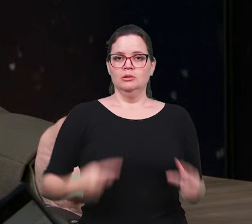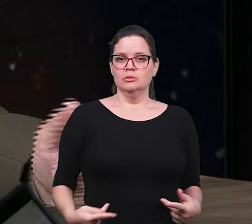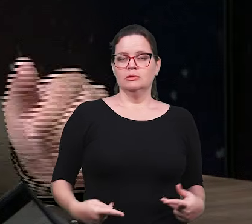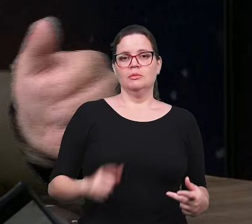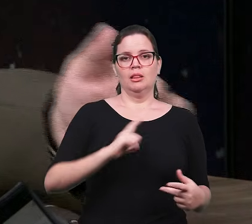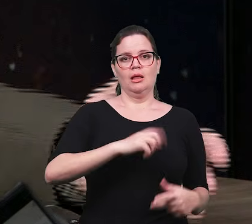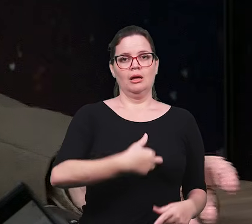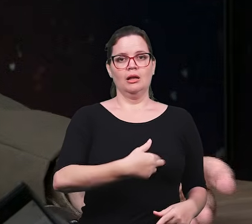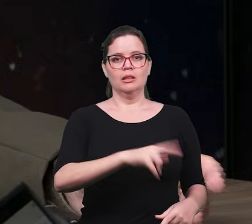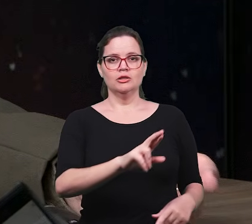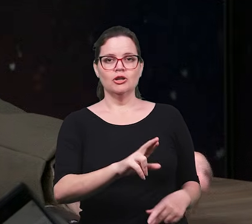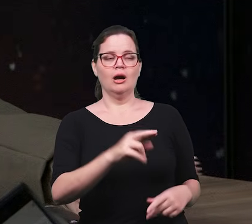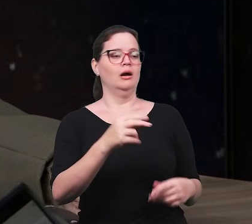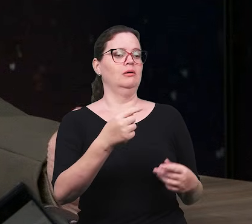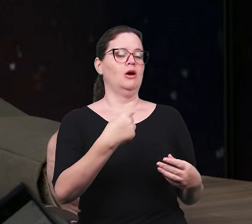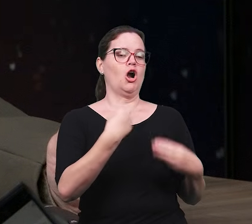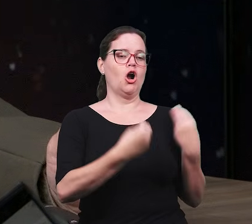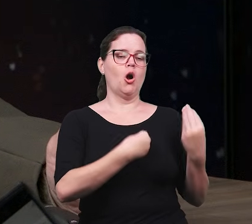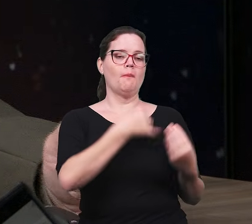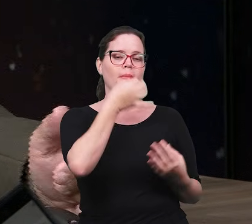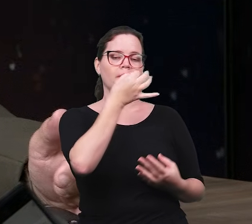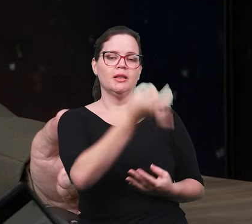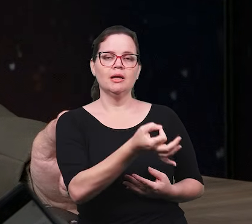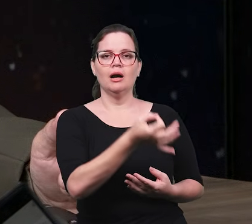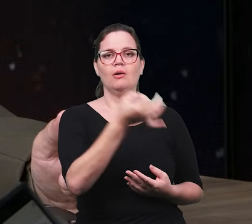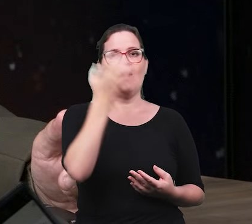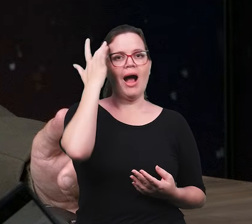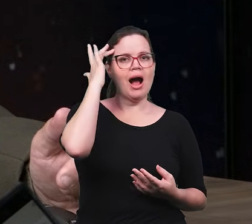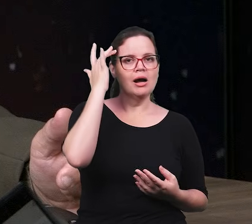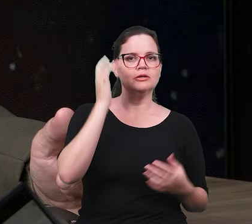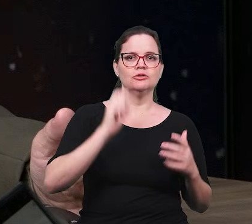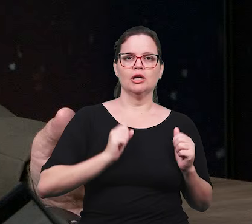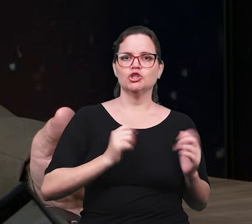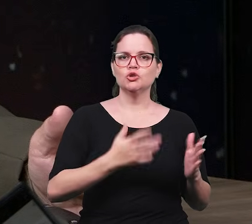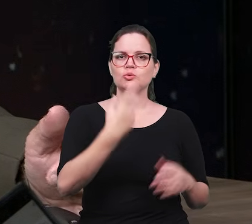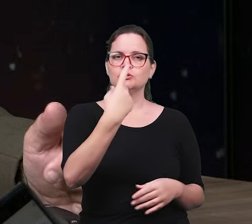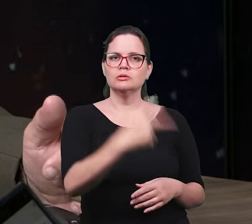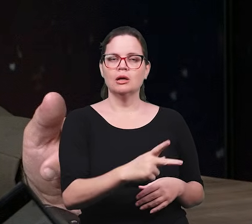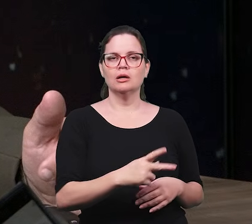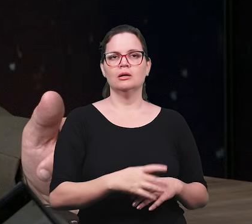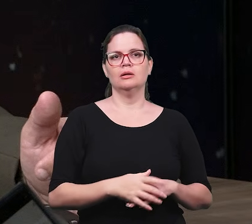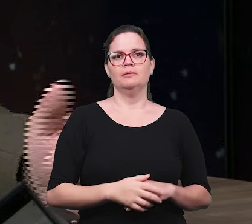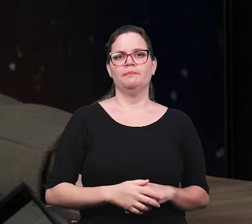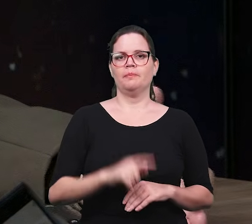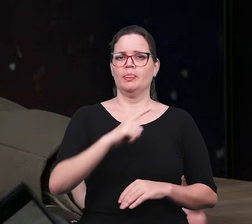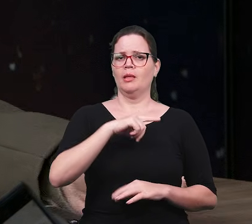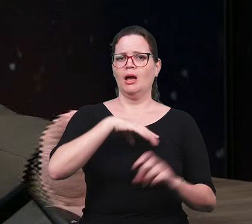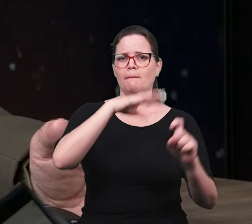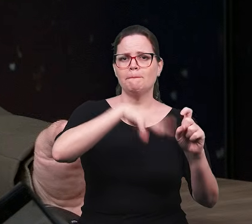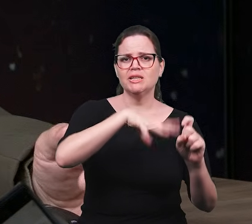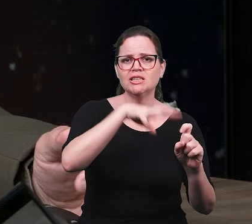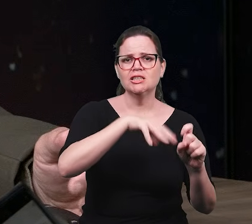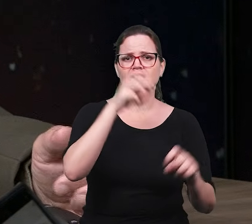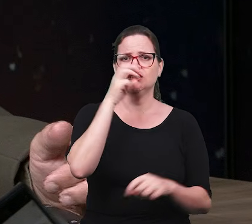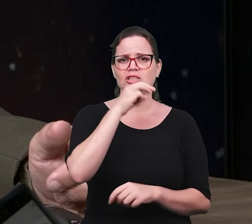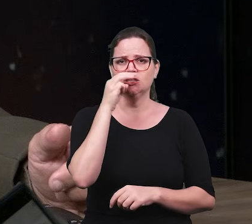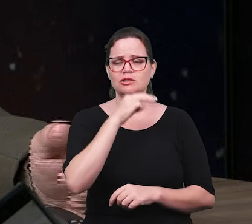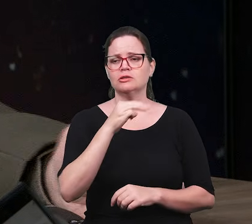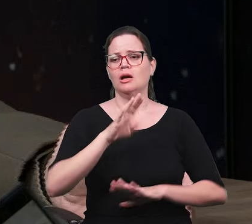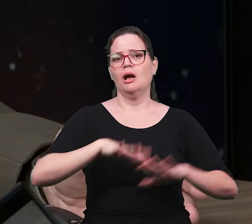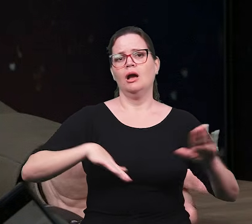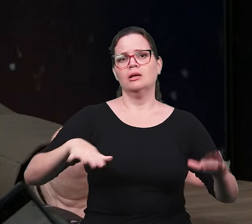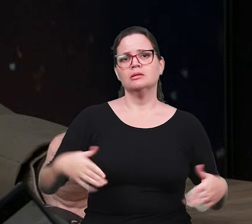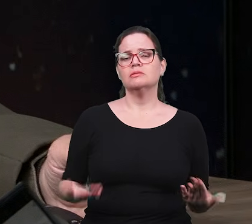religião, pela forma de pensar, pela forma de agir. Hoje até muito uma fé mística, uma fé às